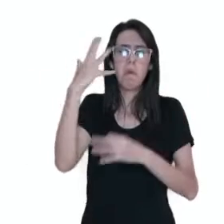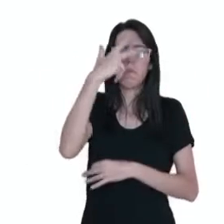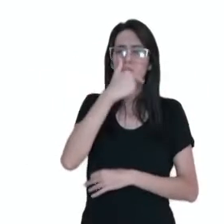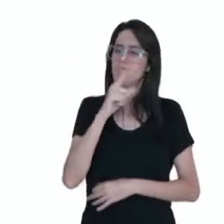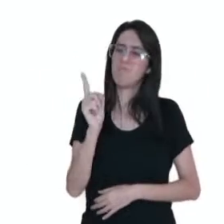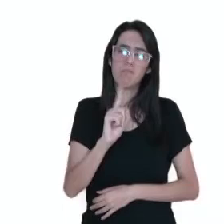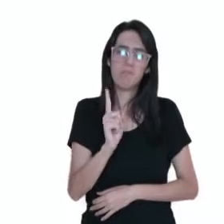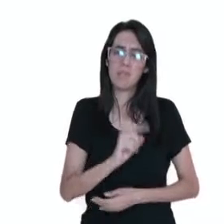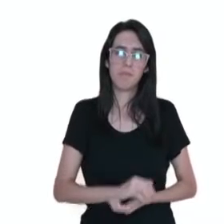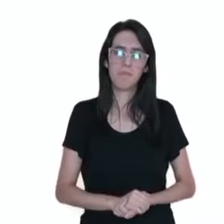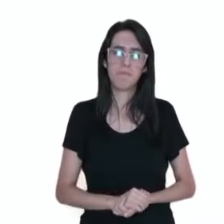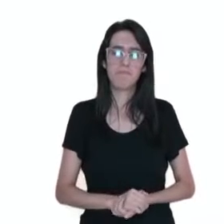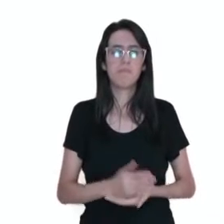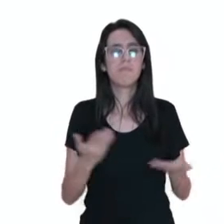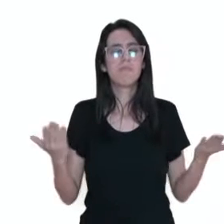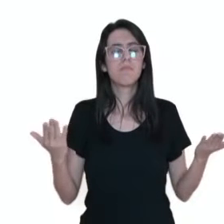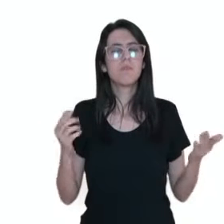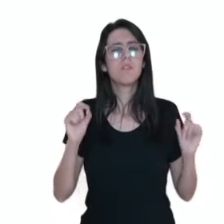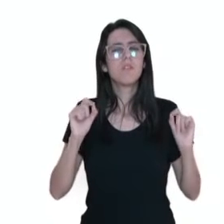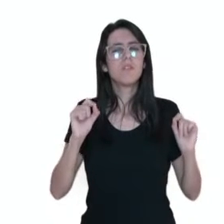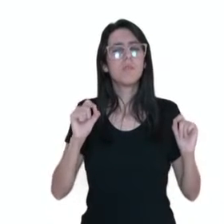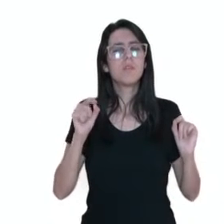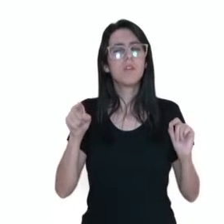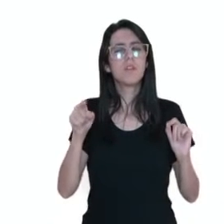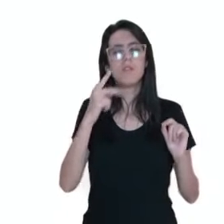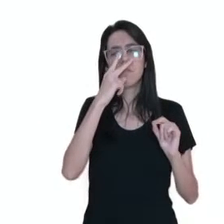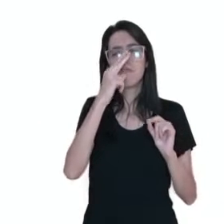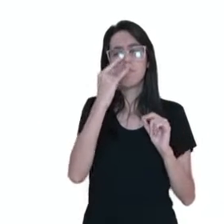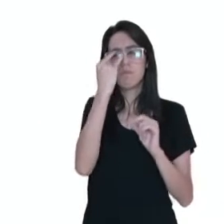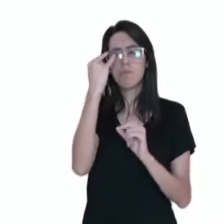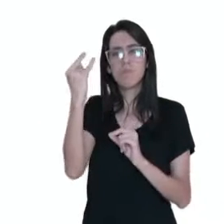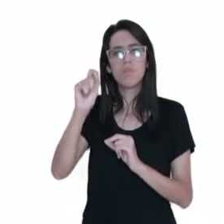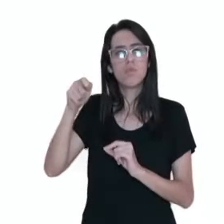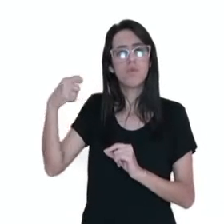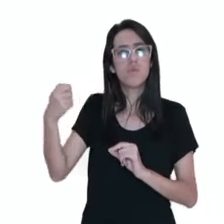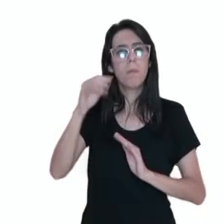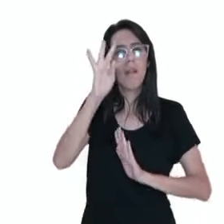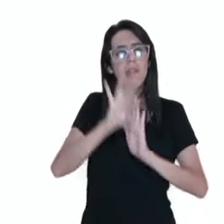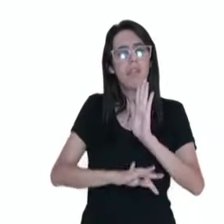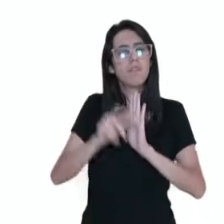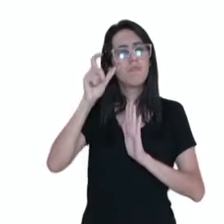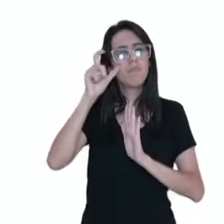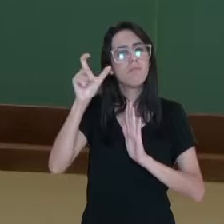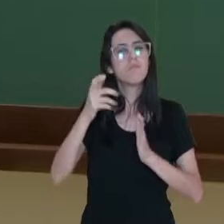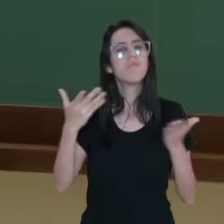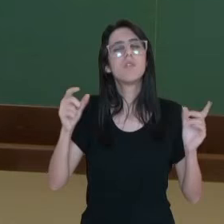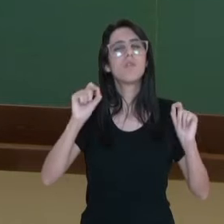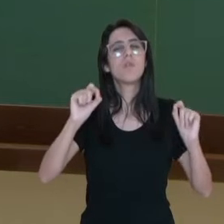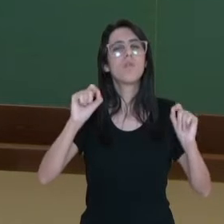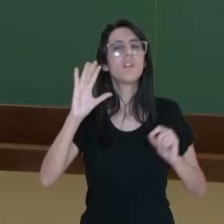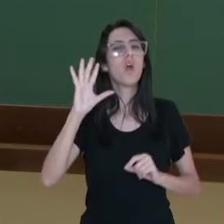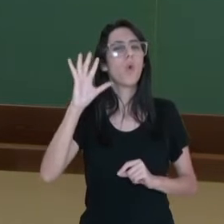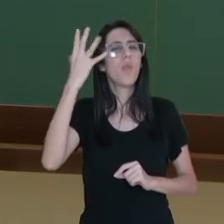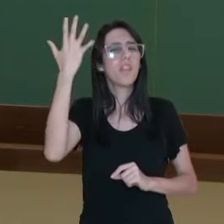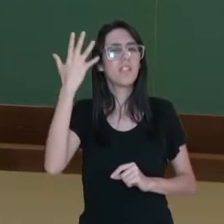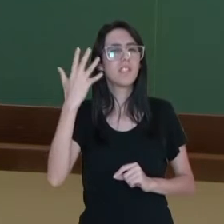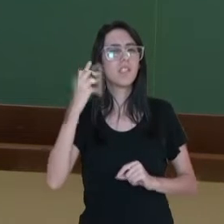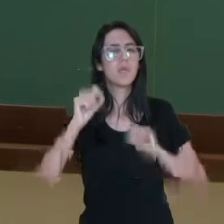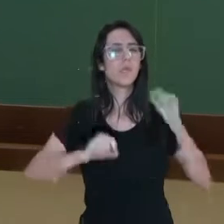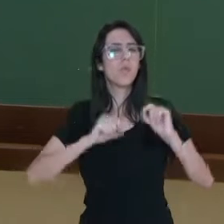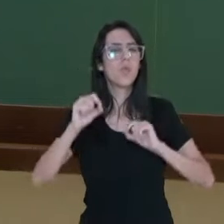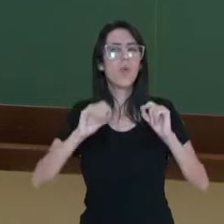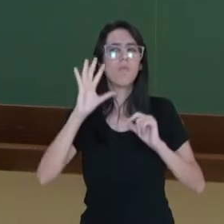confortável. Que fato importante gerou a divulgação dessa notícia? Então, o que aconteceu, o que gerou, que